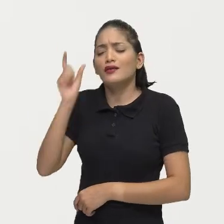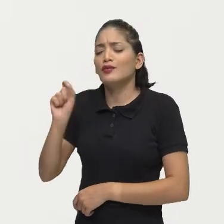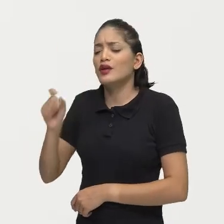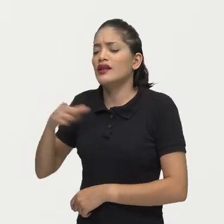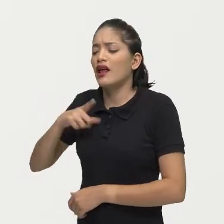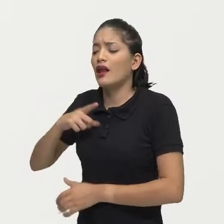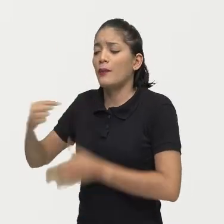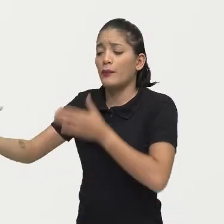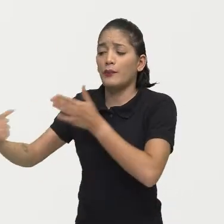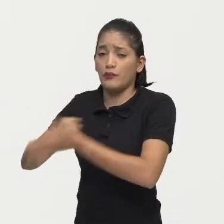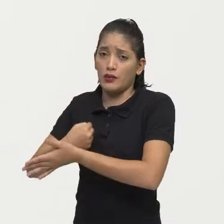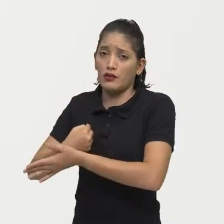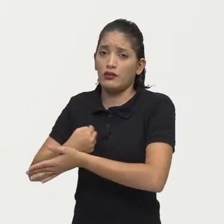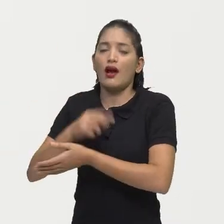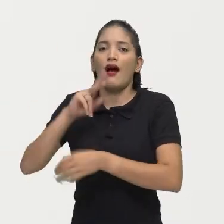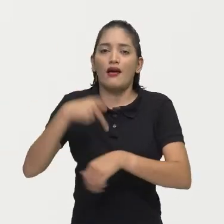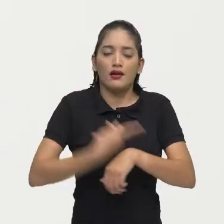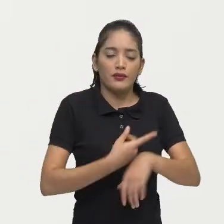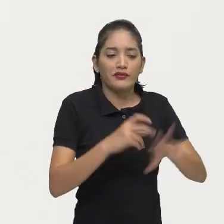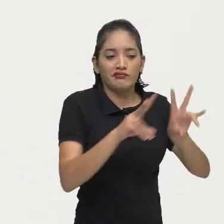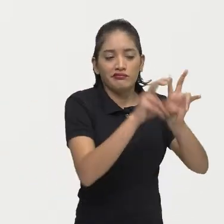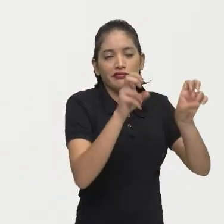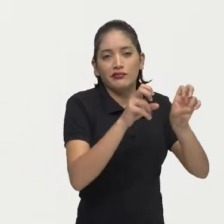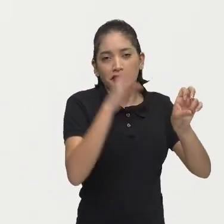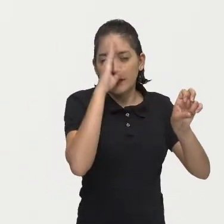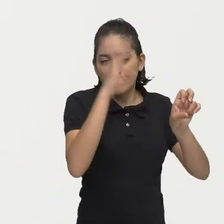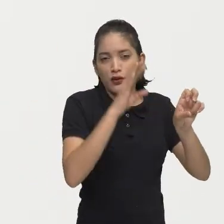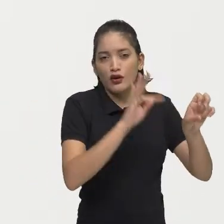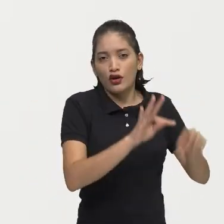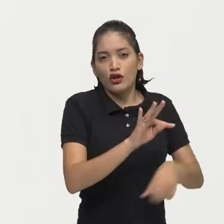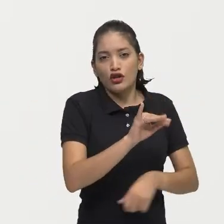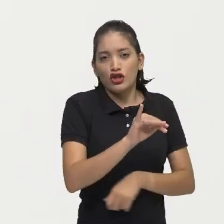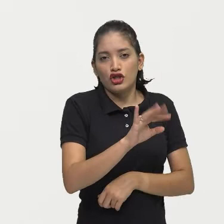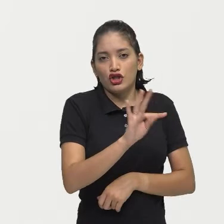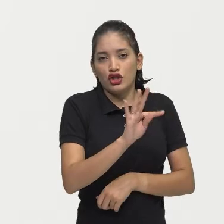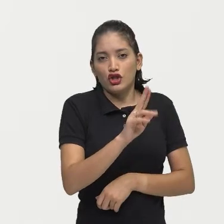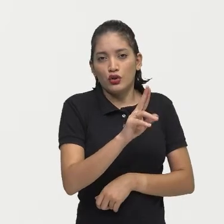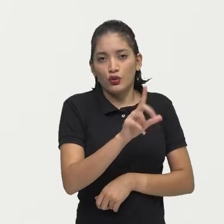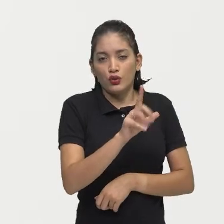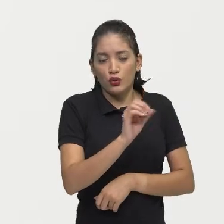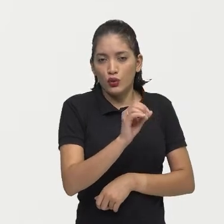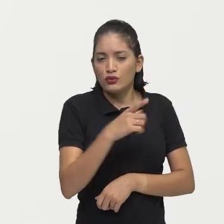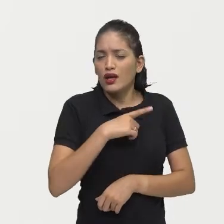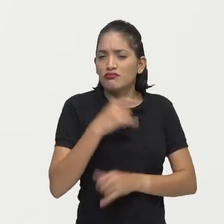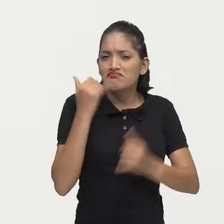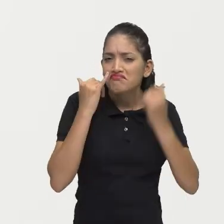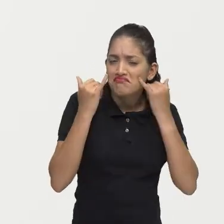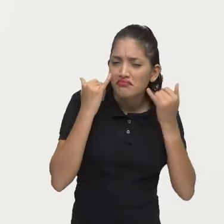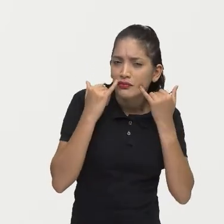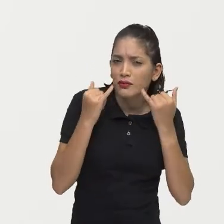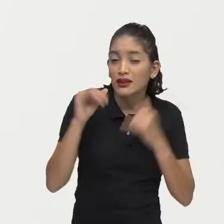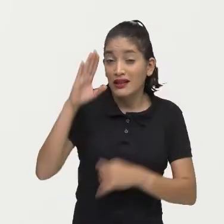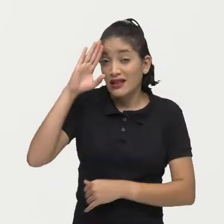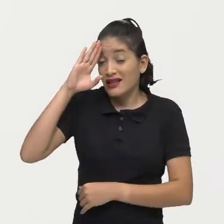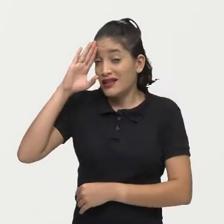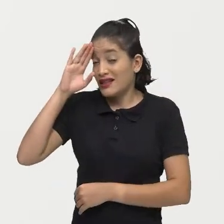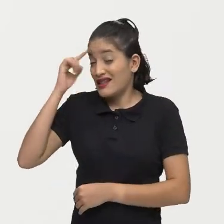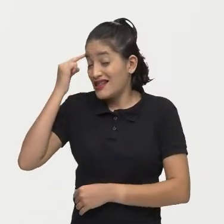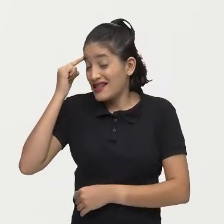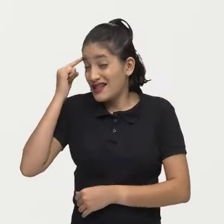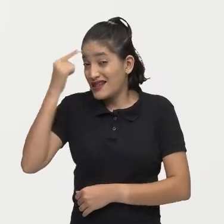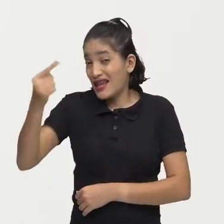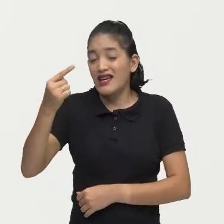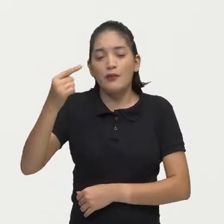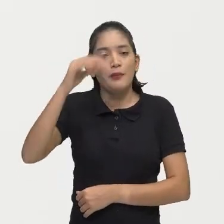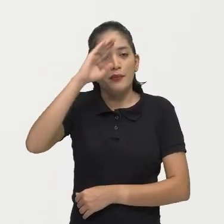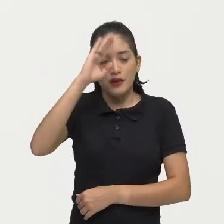fazer, então eu corro para o título, porque o título sempre traz a informação, a ideia principal, né,